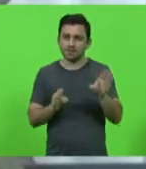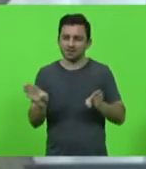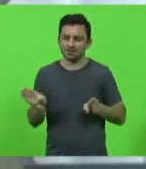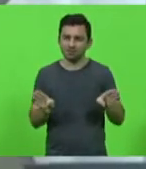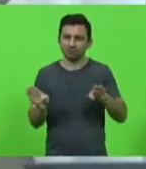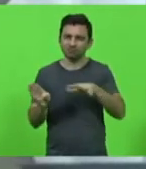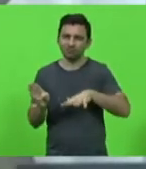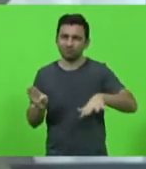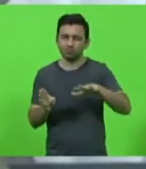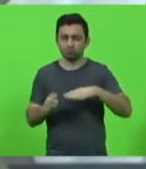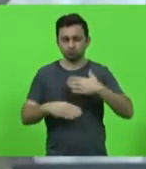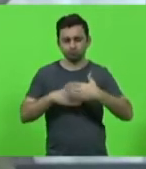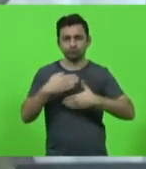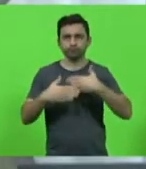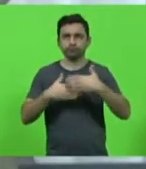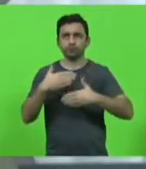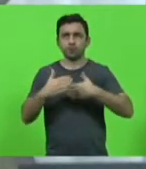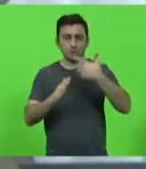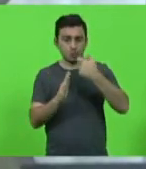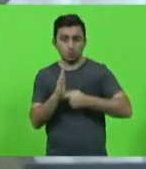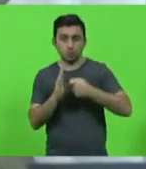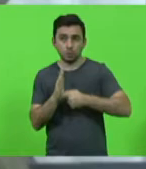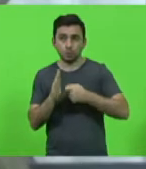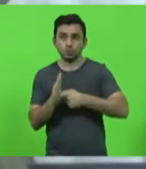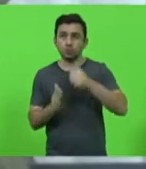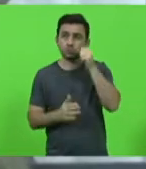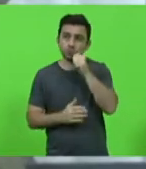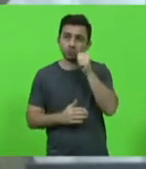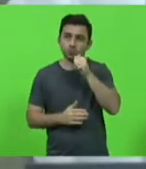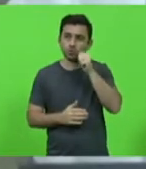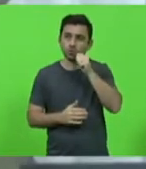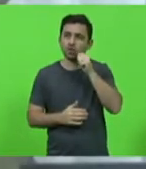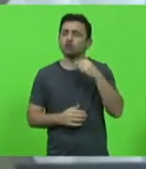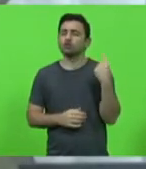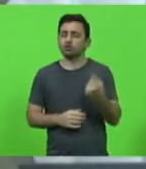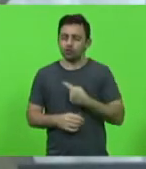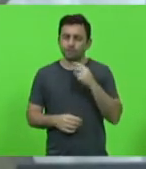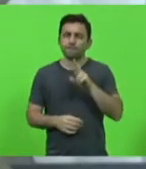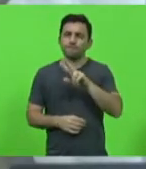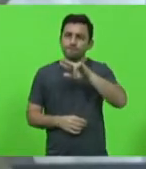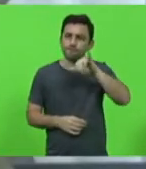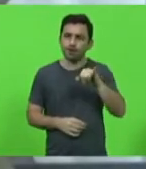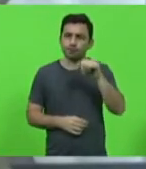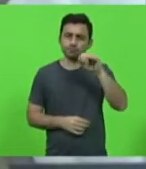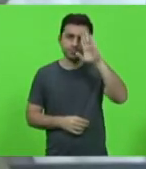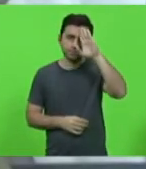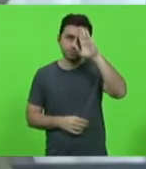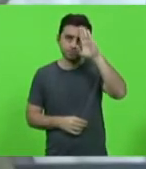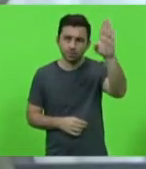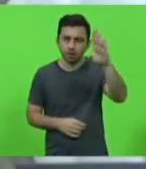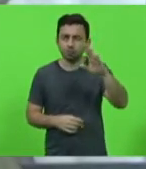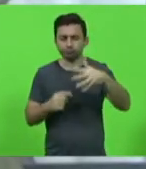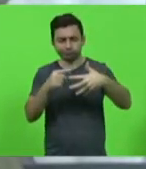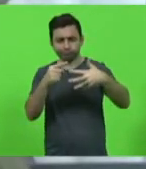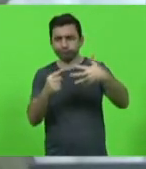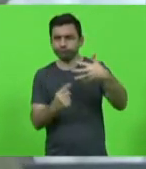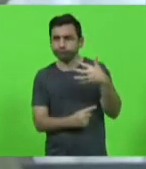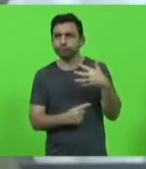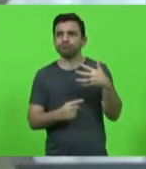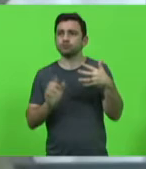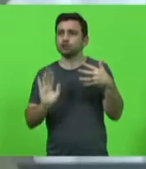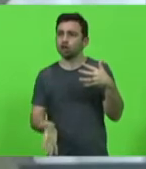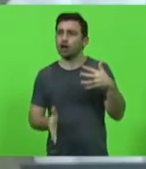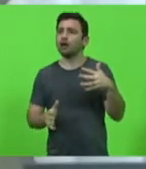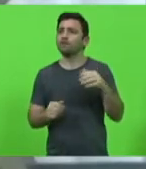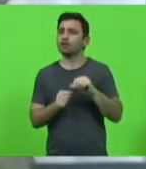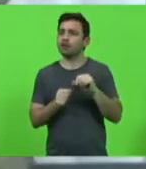de construção da luta das mulheres, nós vamos priorizar todas essas pautas, porque já fizemos,